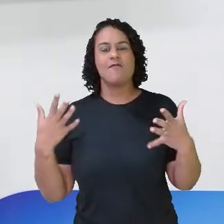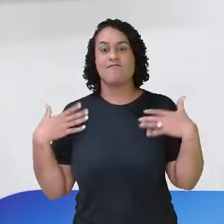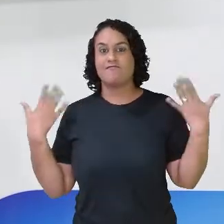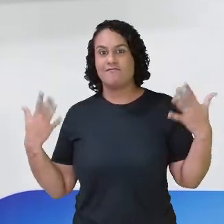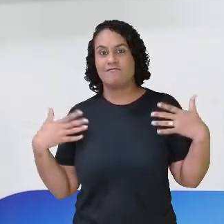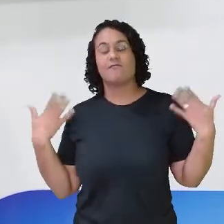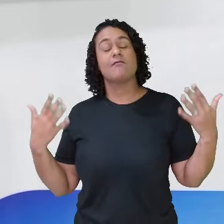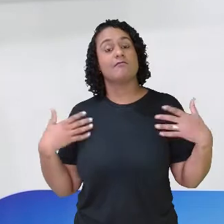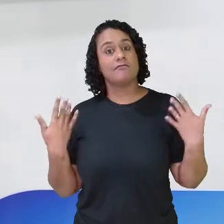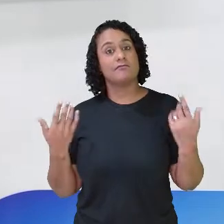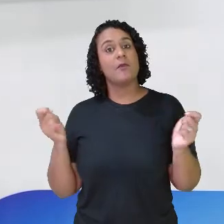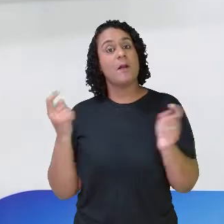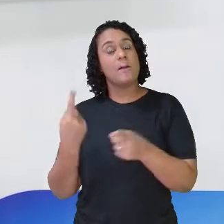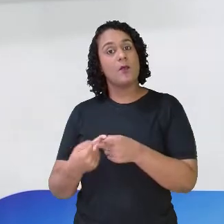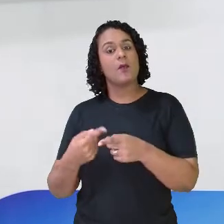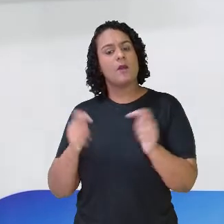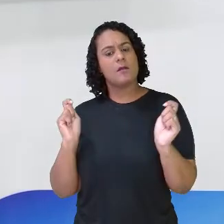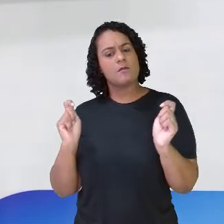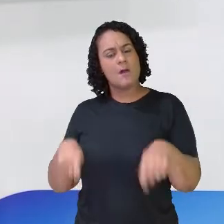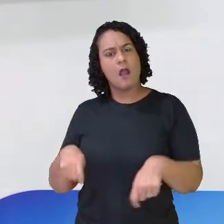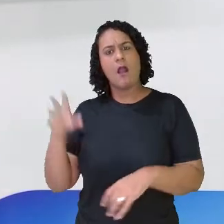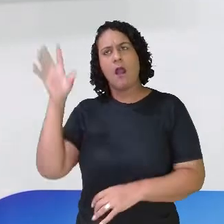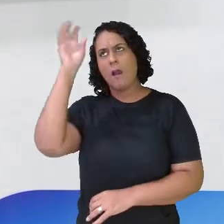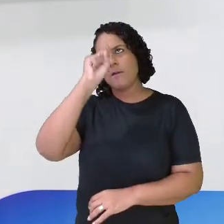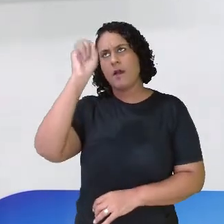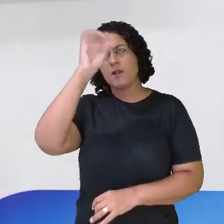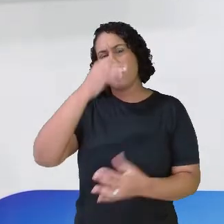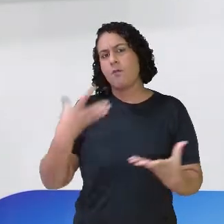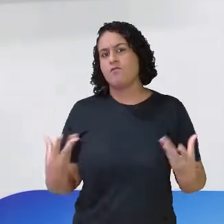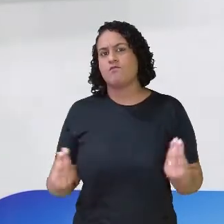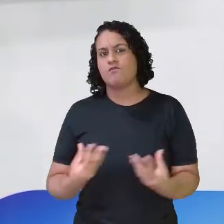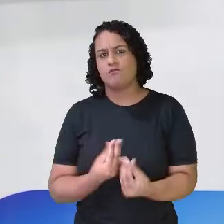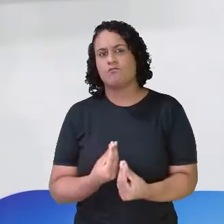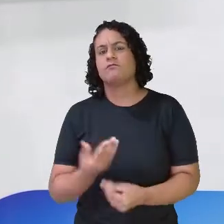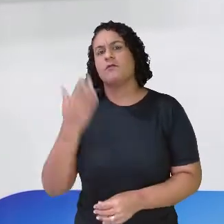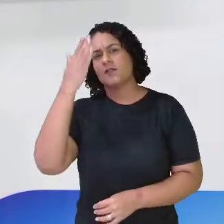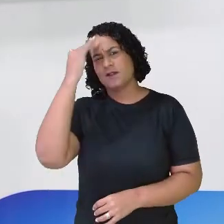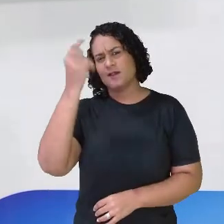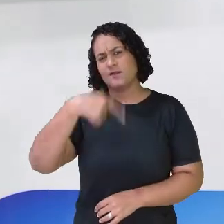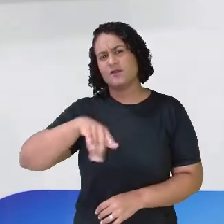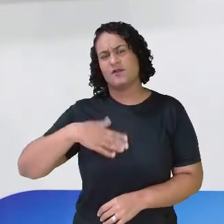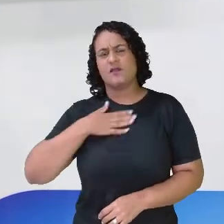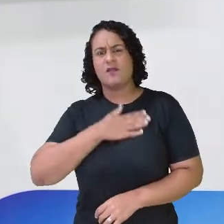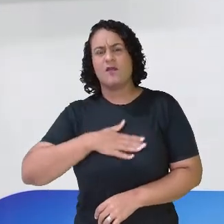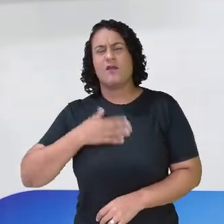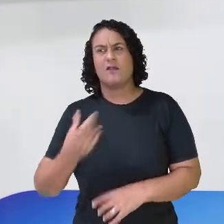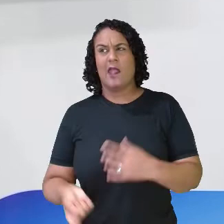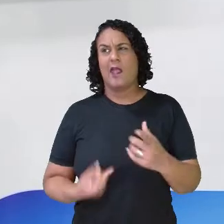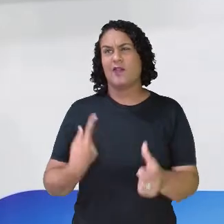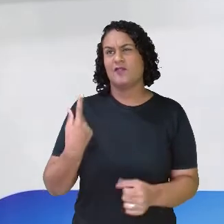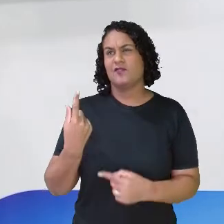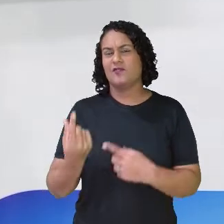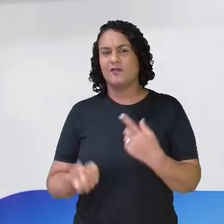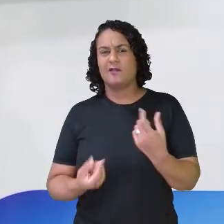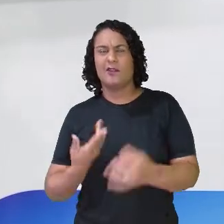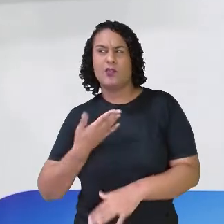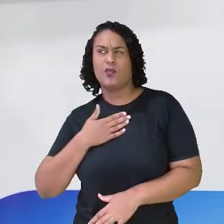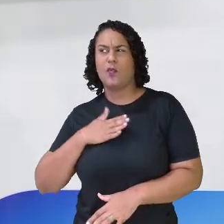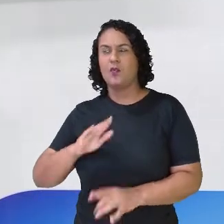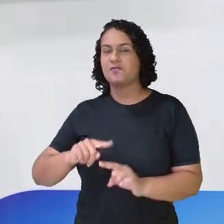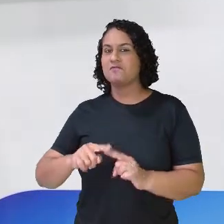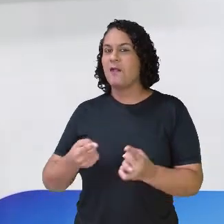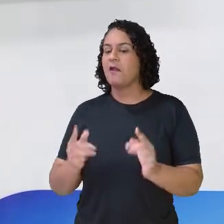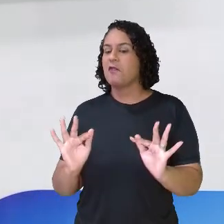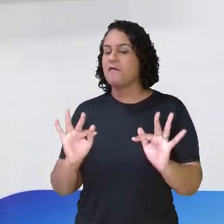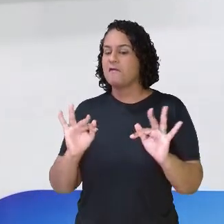conseguiu aprender muita coisa, né? Eu sei que você gosta. Você tem resistência à matemática, mas quando finaliza o dia, você